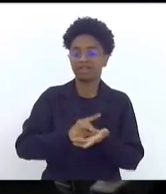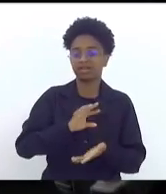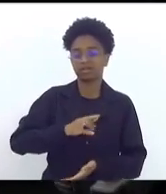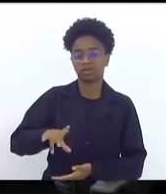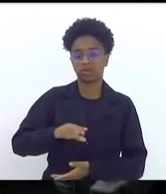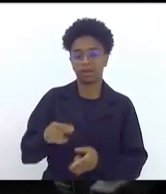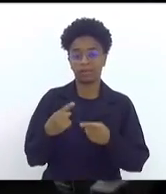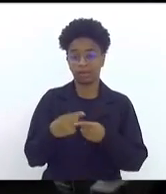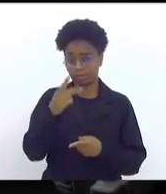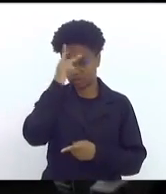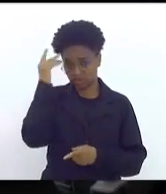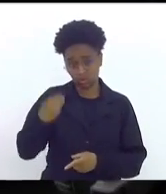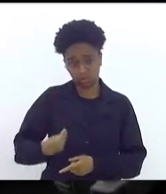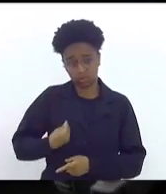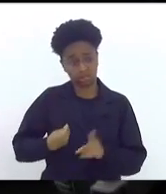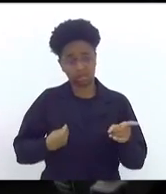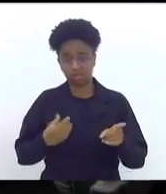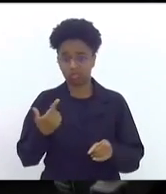não estava lá.